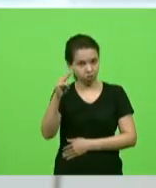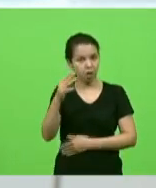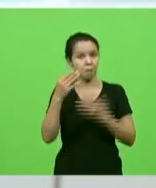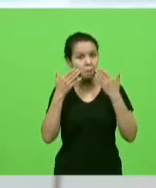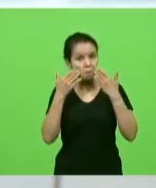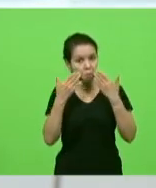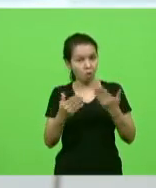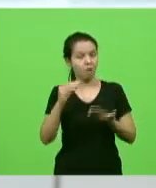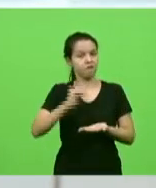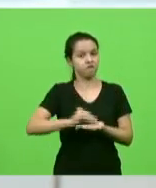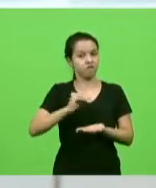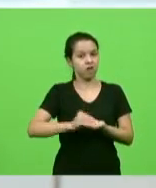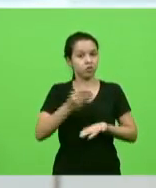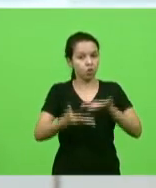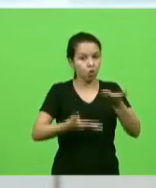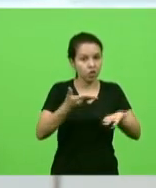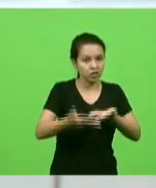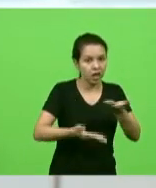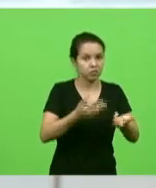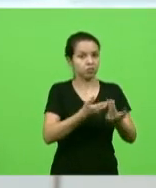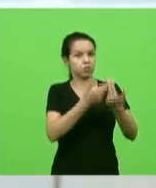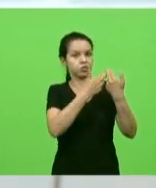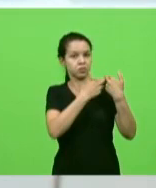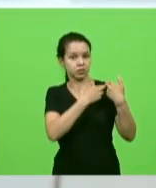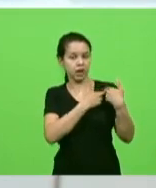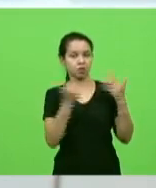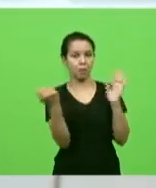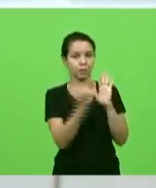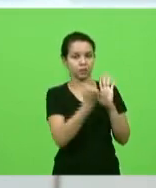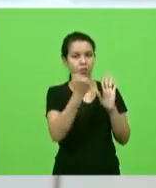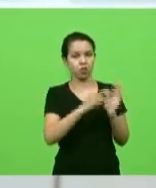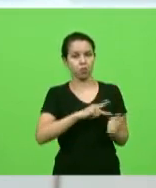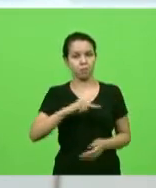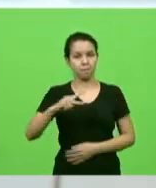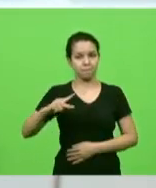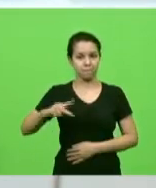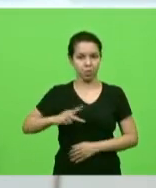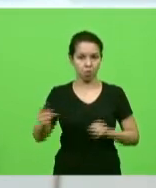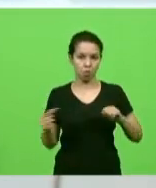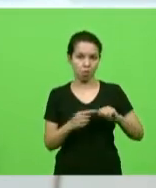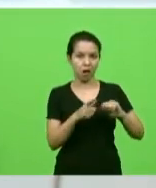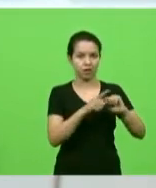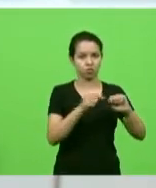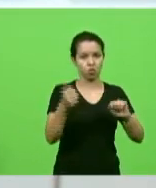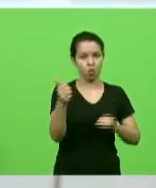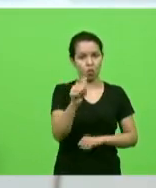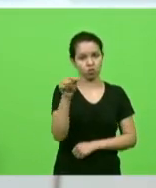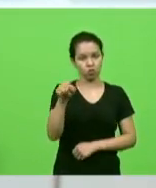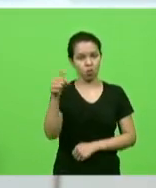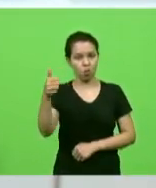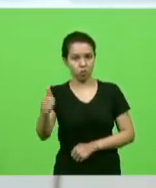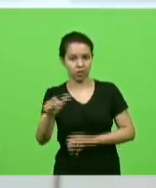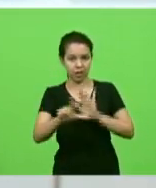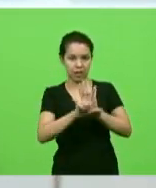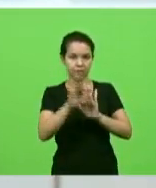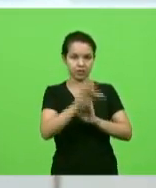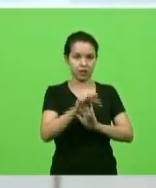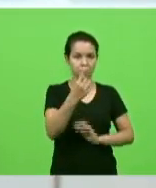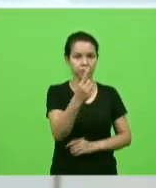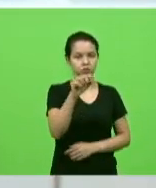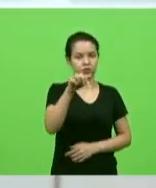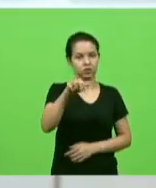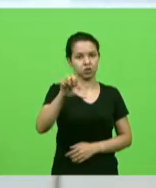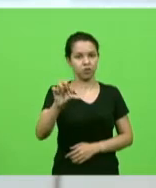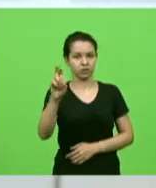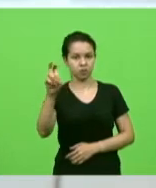com o patrimônio público atraindo a imposição do artigo 11 da Lei Federal 1079/50